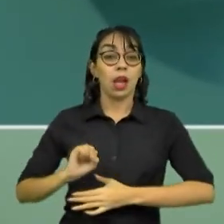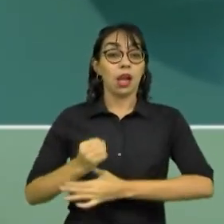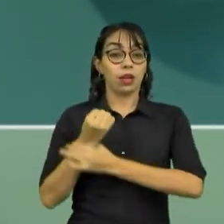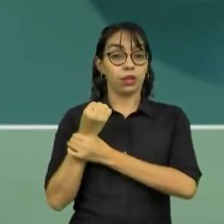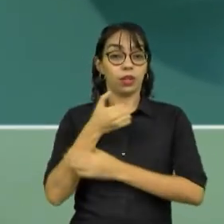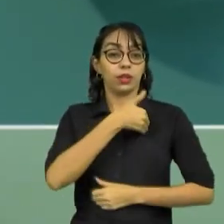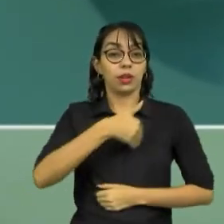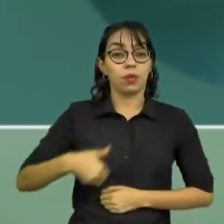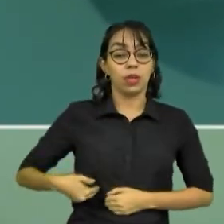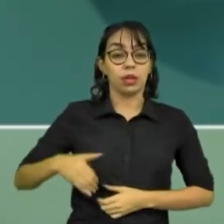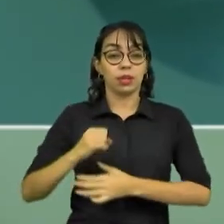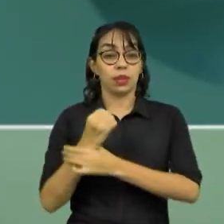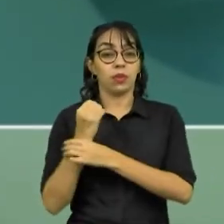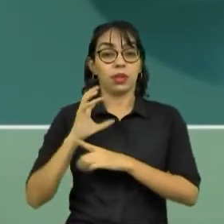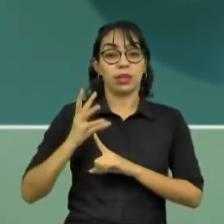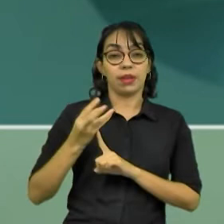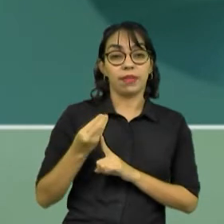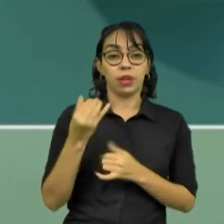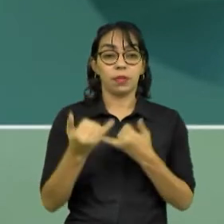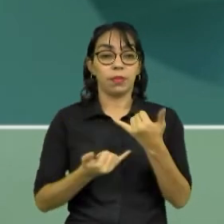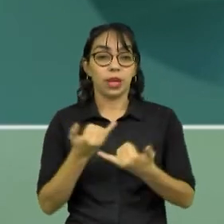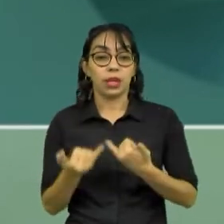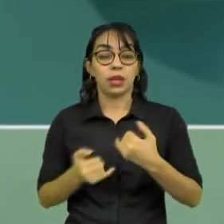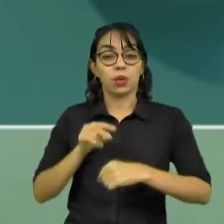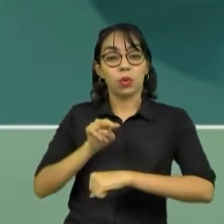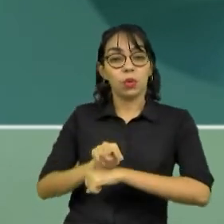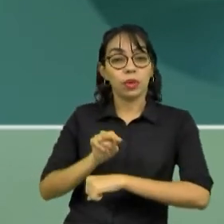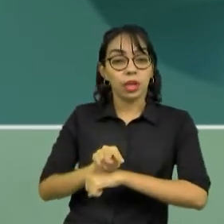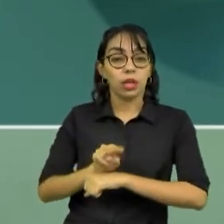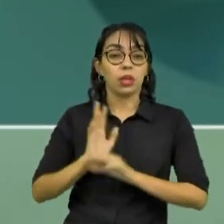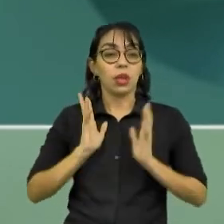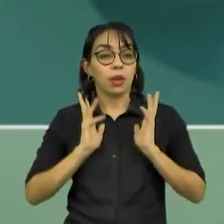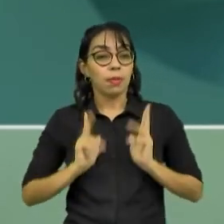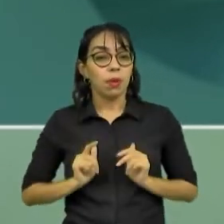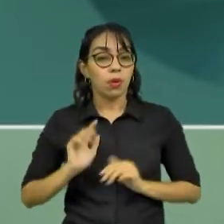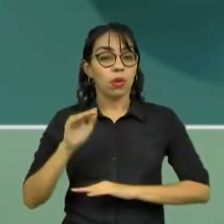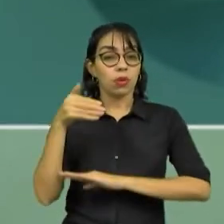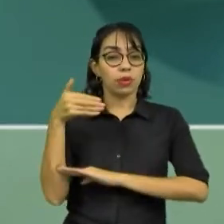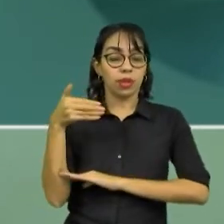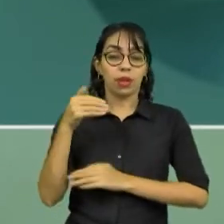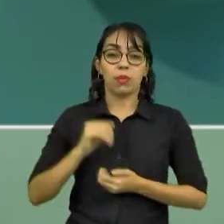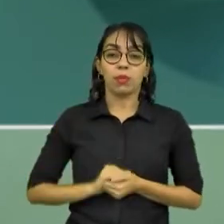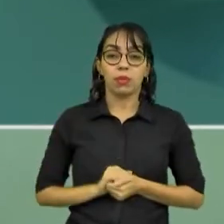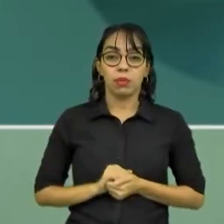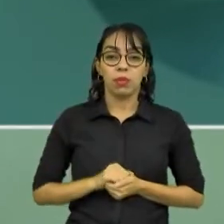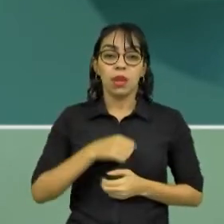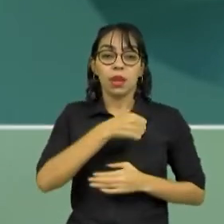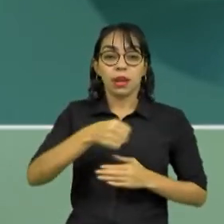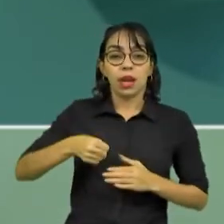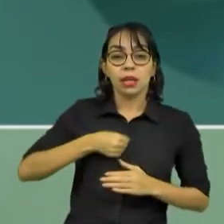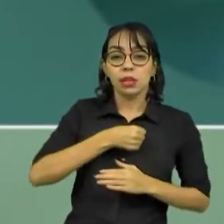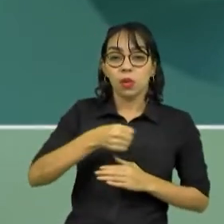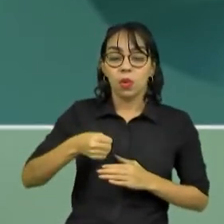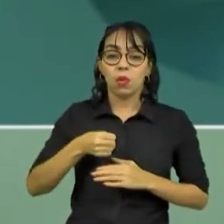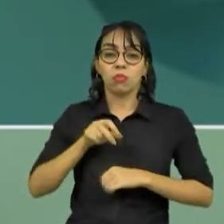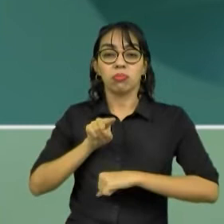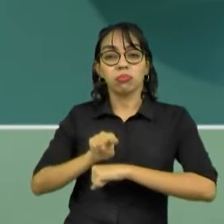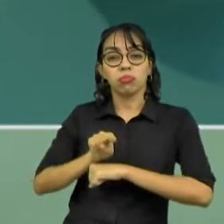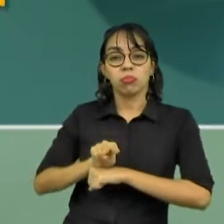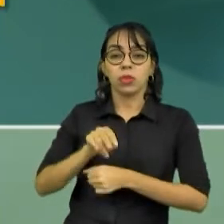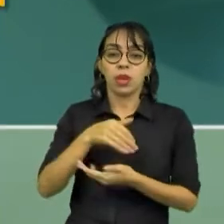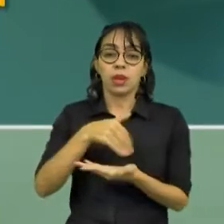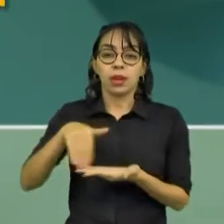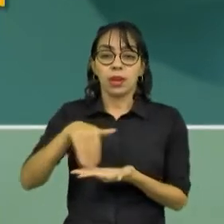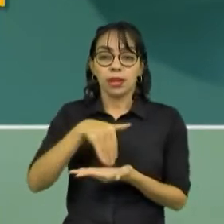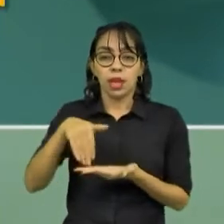eventos, recreador, camareira de hotel, garçom, comim, cozinheiro, auxiliar de cozinha, recepcionista, porteiro, promotor,